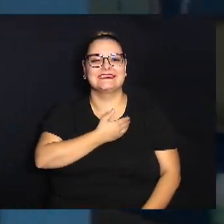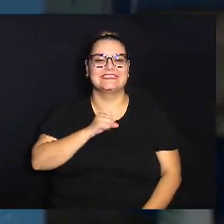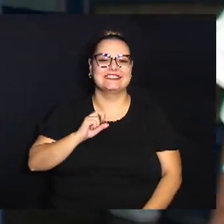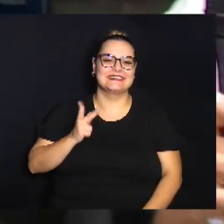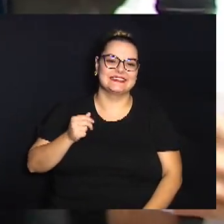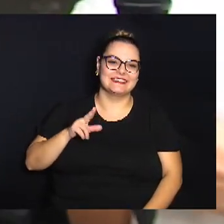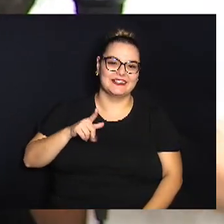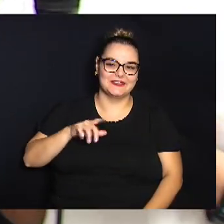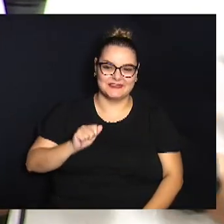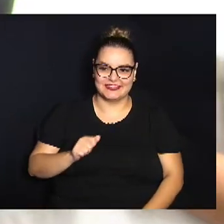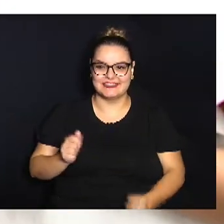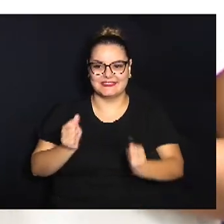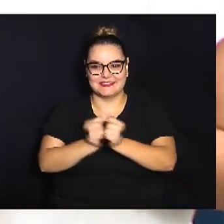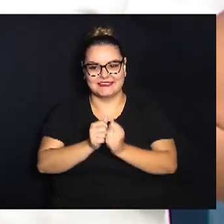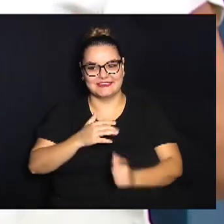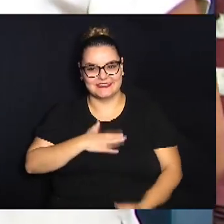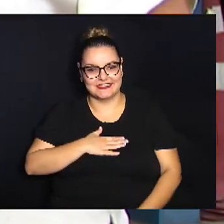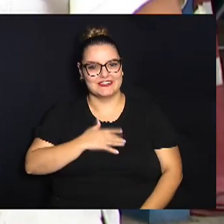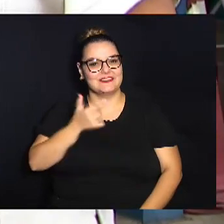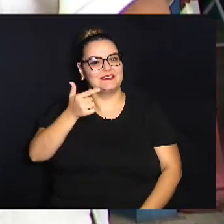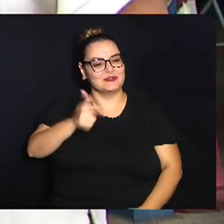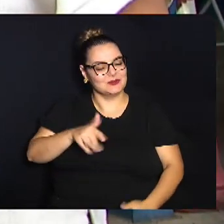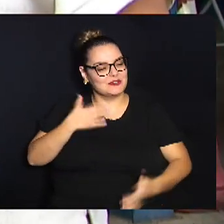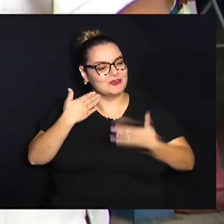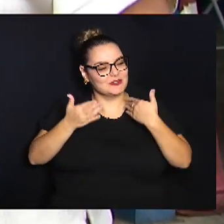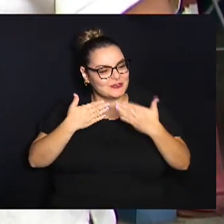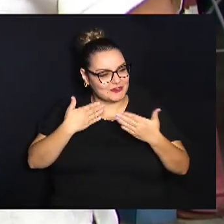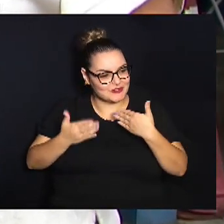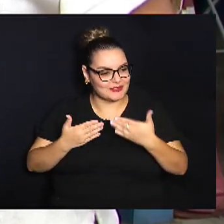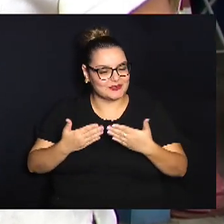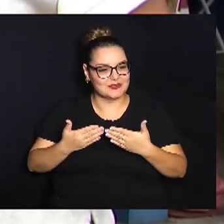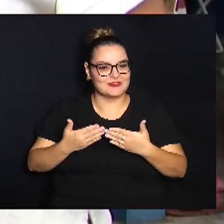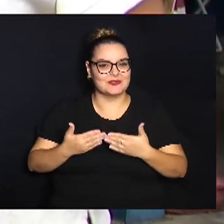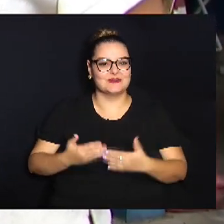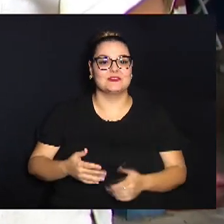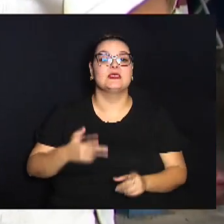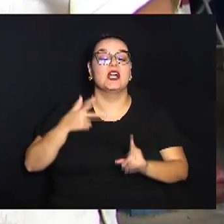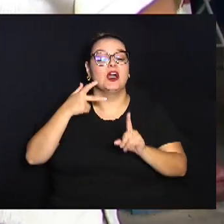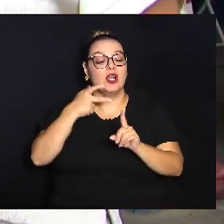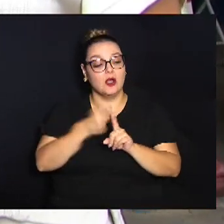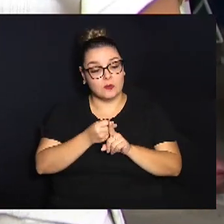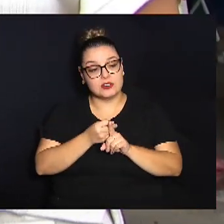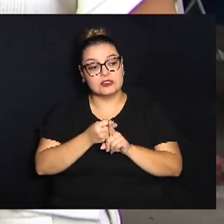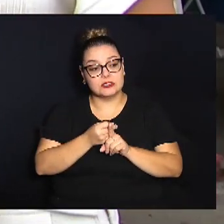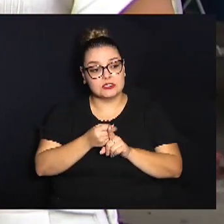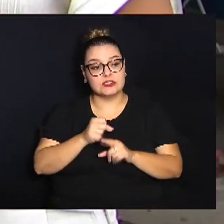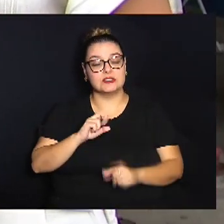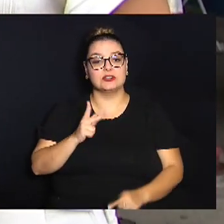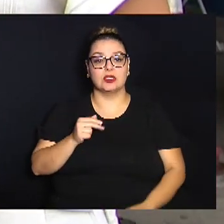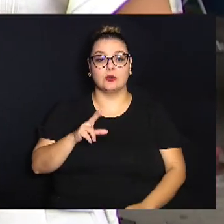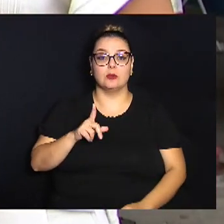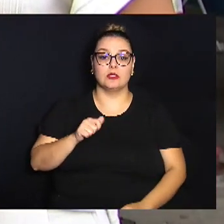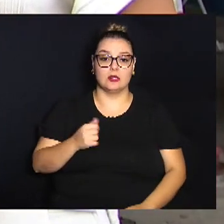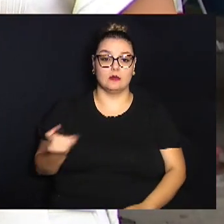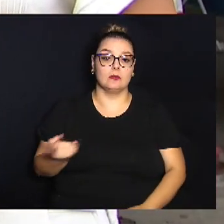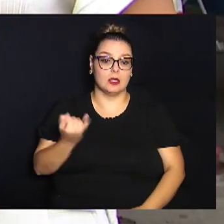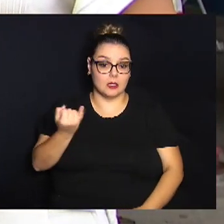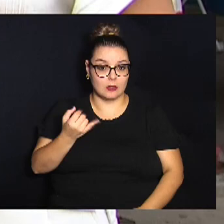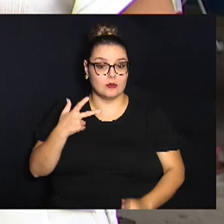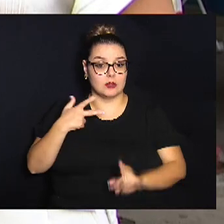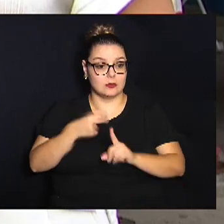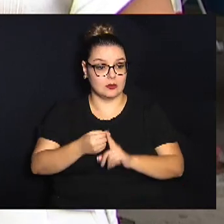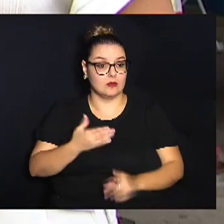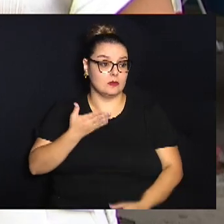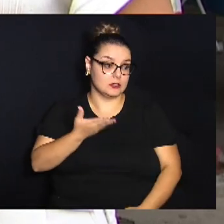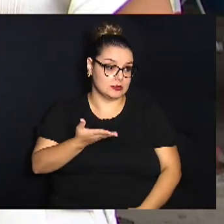volta comigo para a gente continuar conversando sobre a vacinação, né, Shaula? Importância da vacina. E você